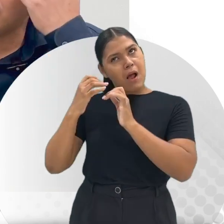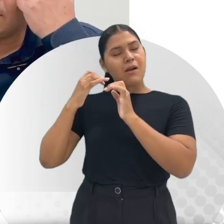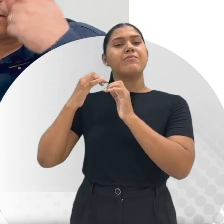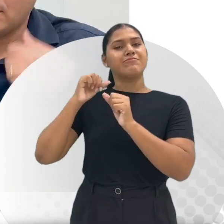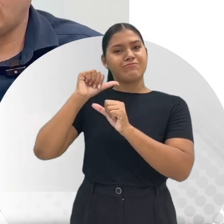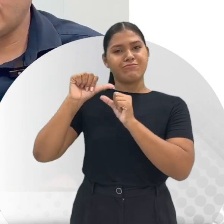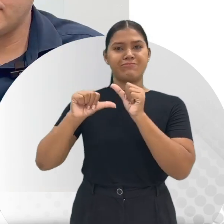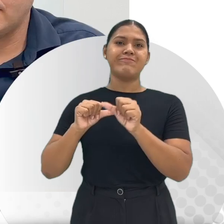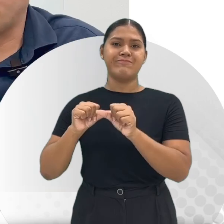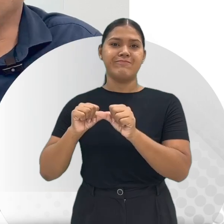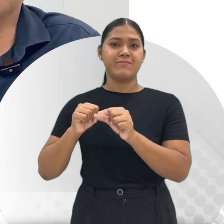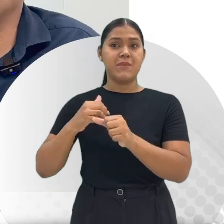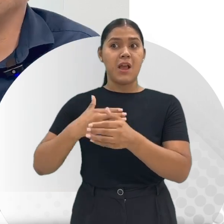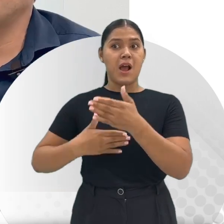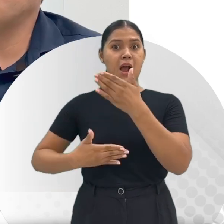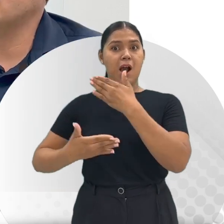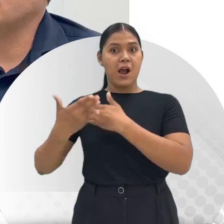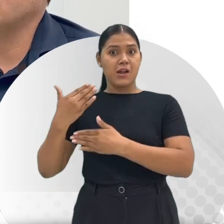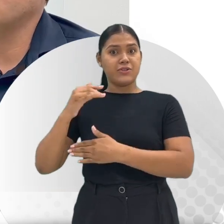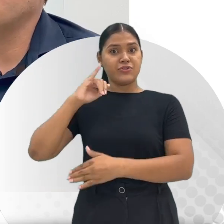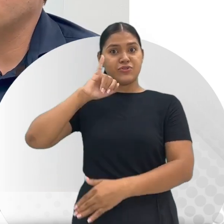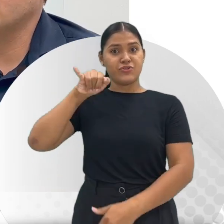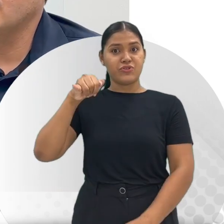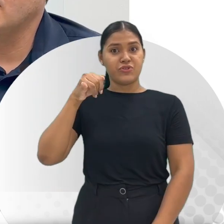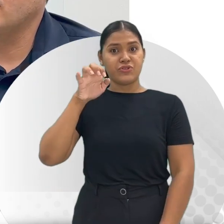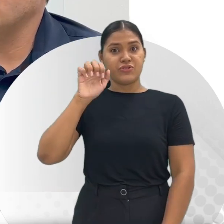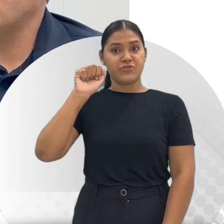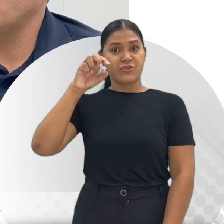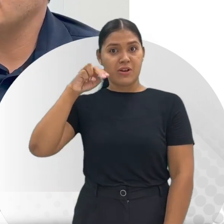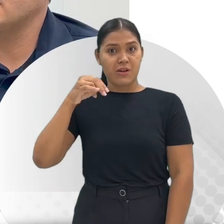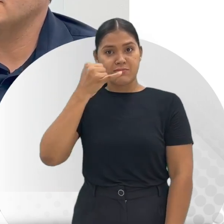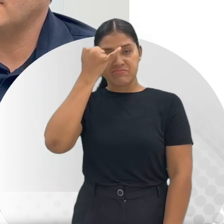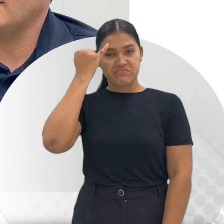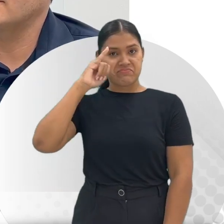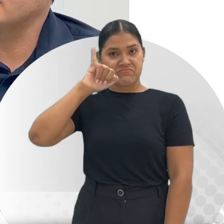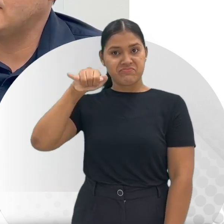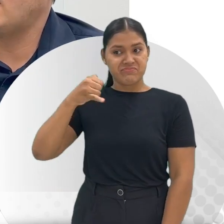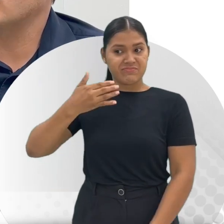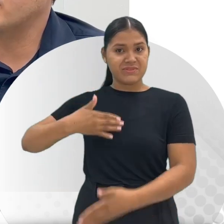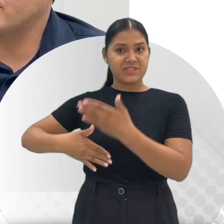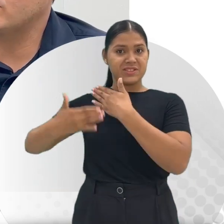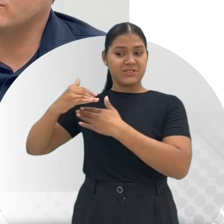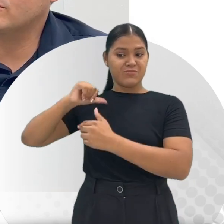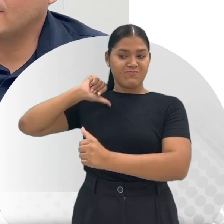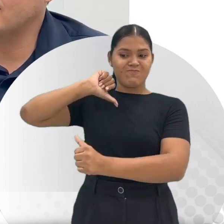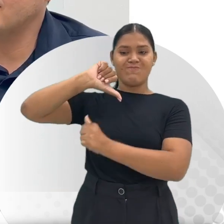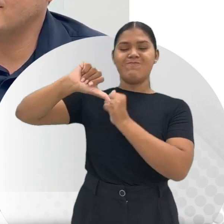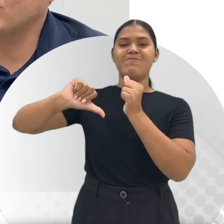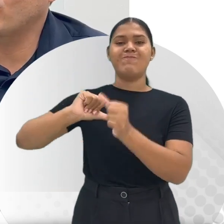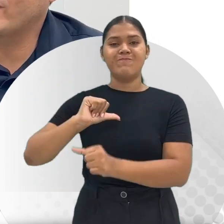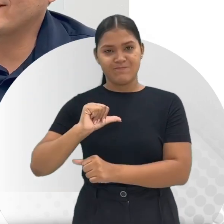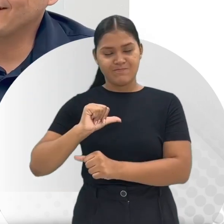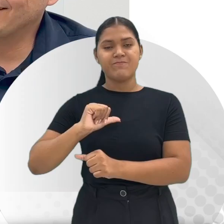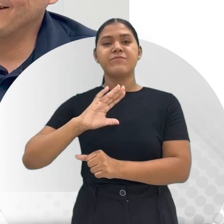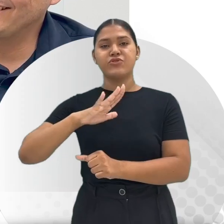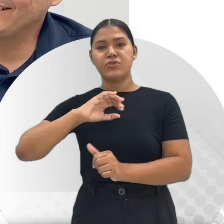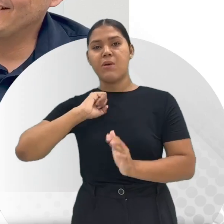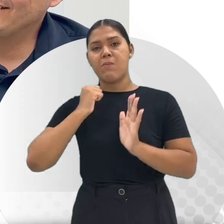Jean após esse cenário. Então foi realmente tirar algo proveitoso do